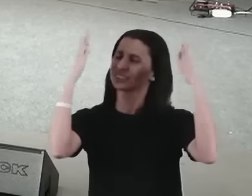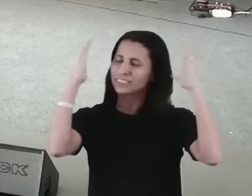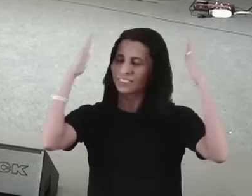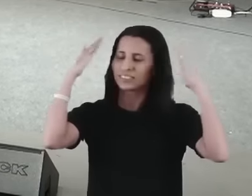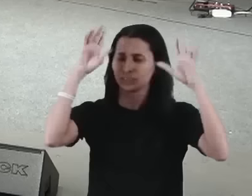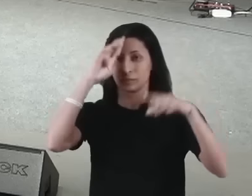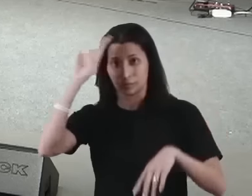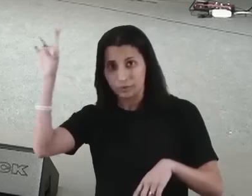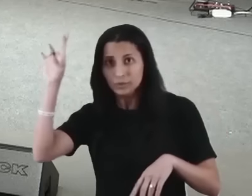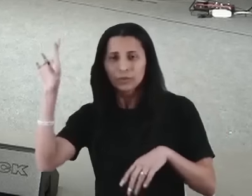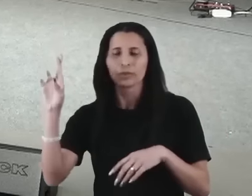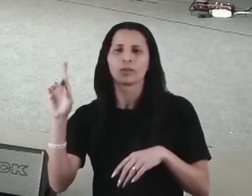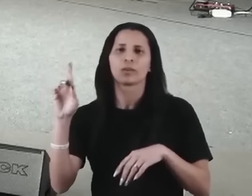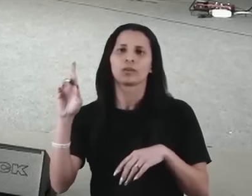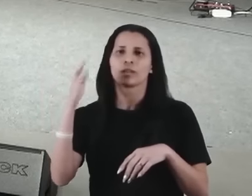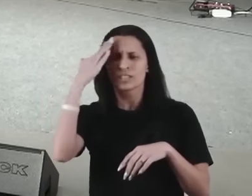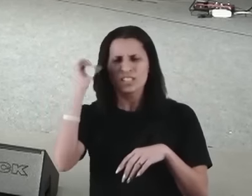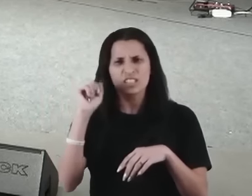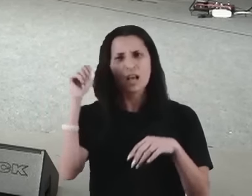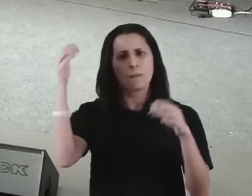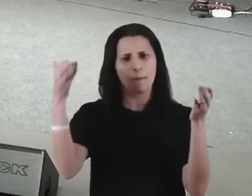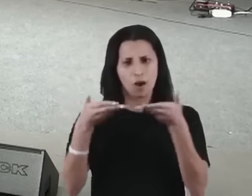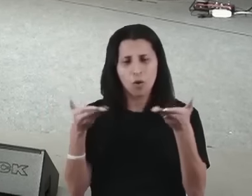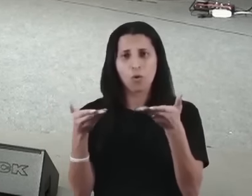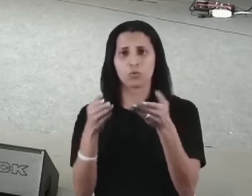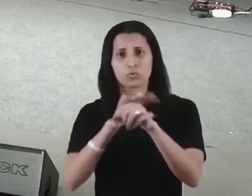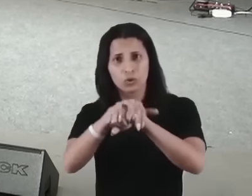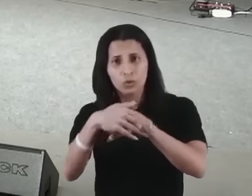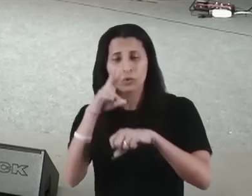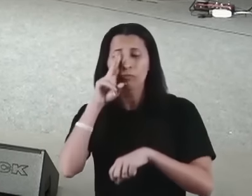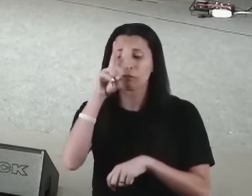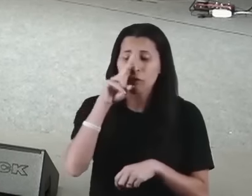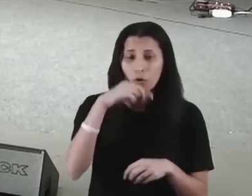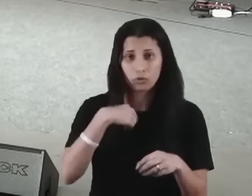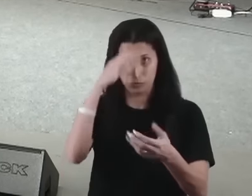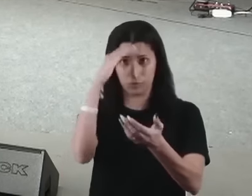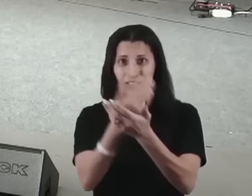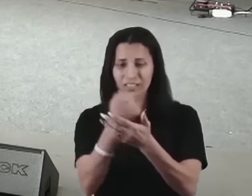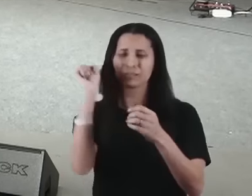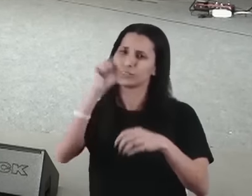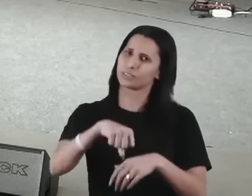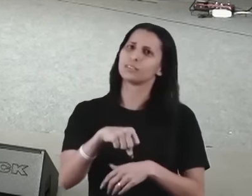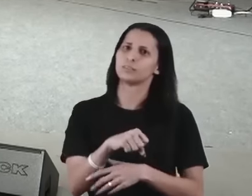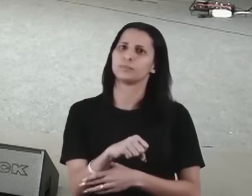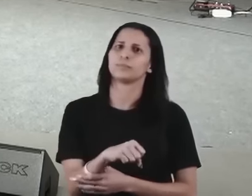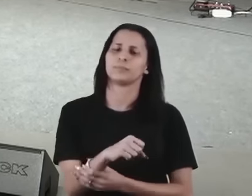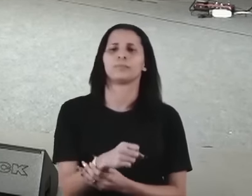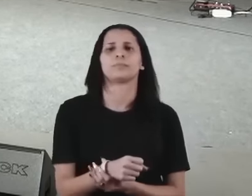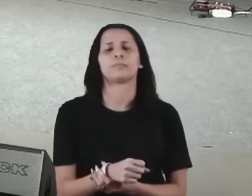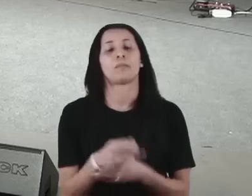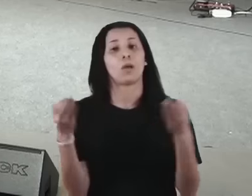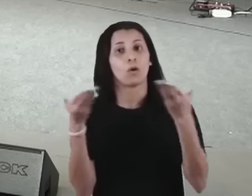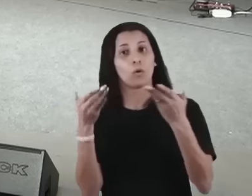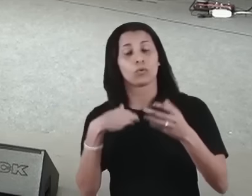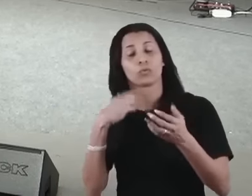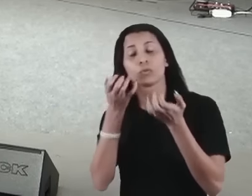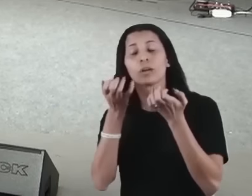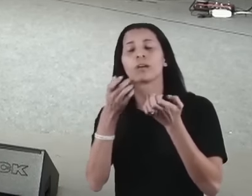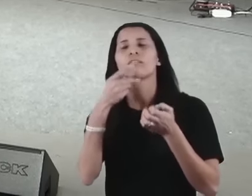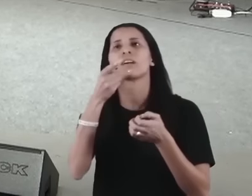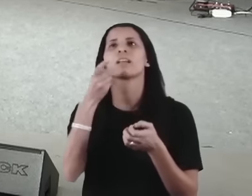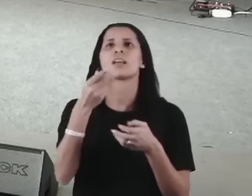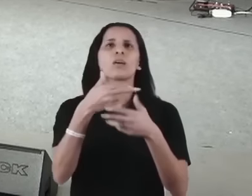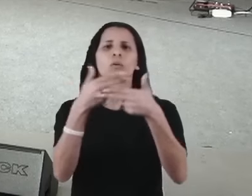Ao Senhor sabe essa vai ser uma noite forte eu creio muito nisso e hoje eu quero falar sobre